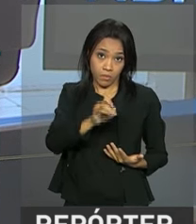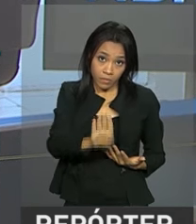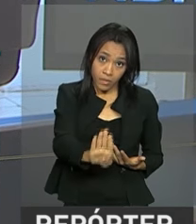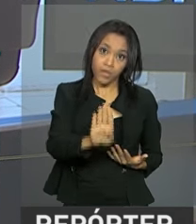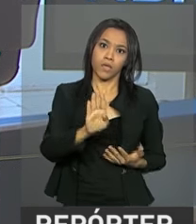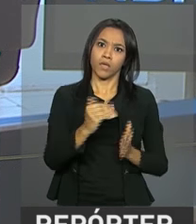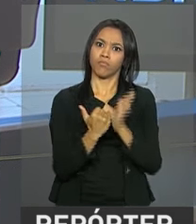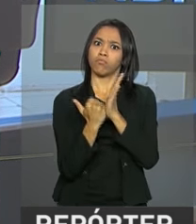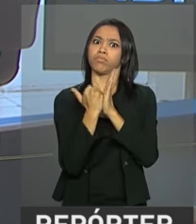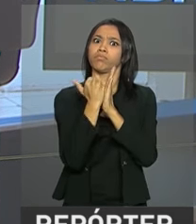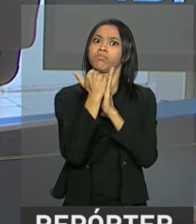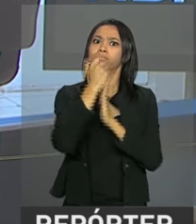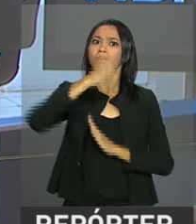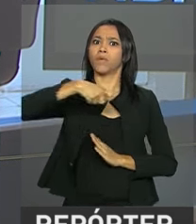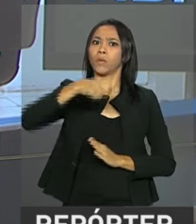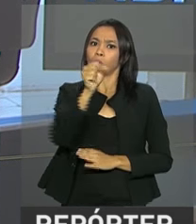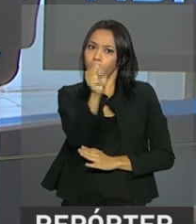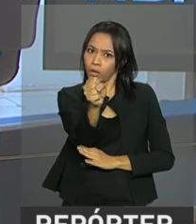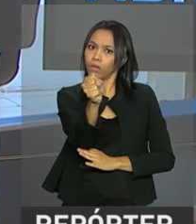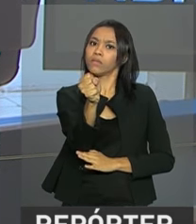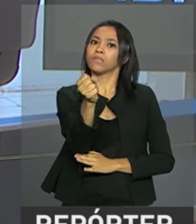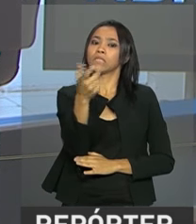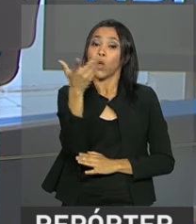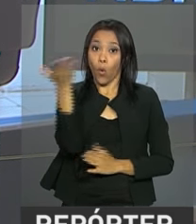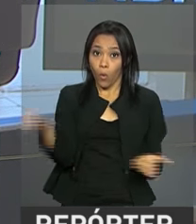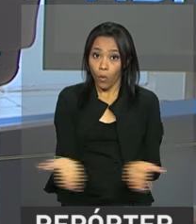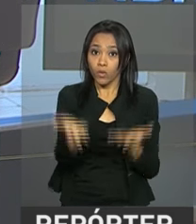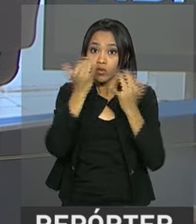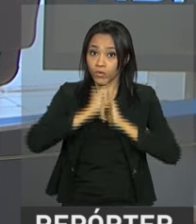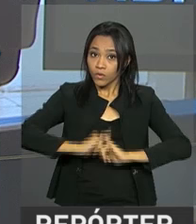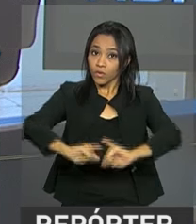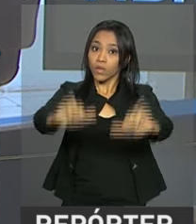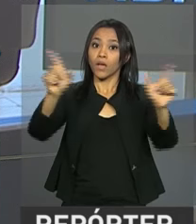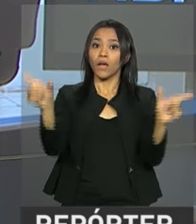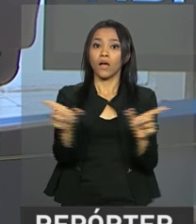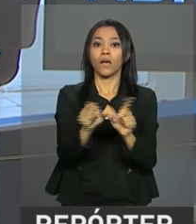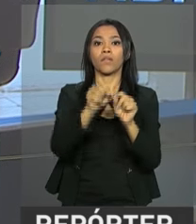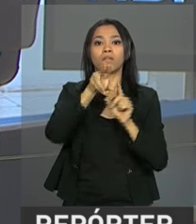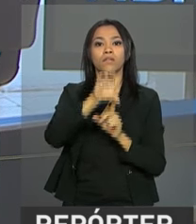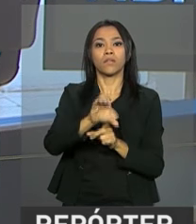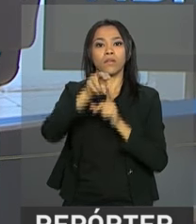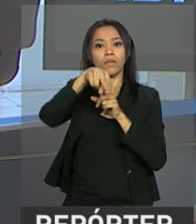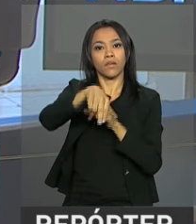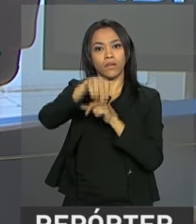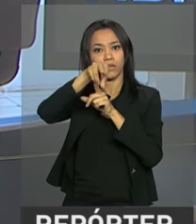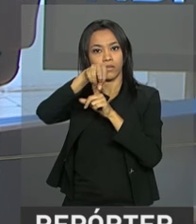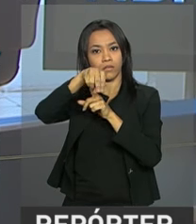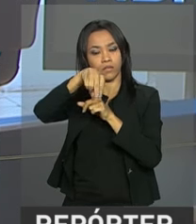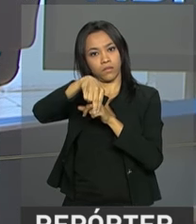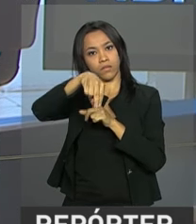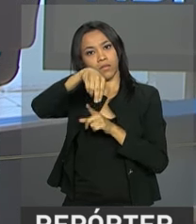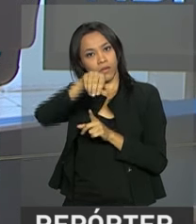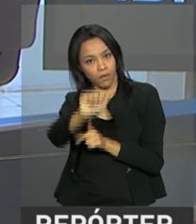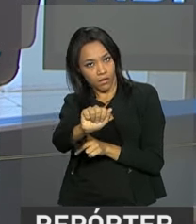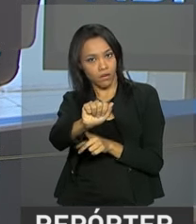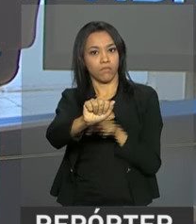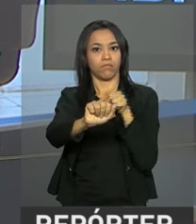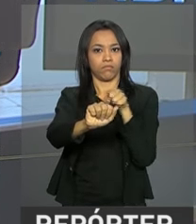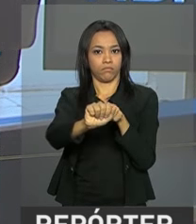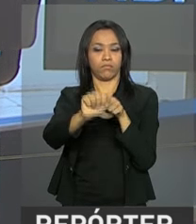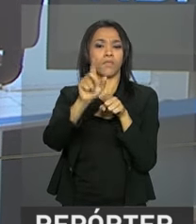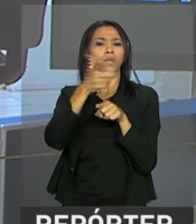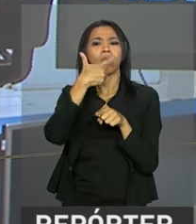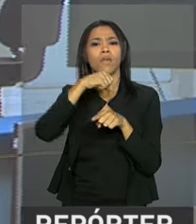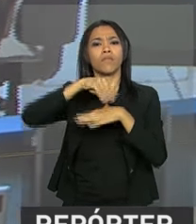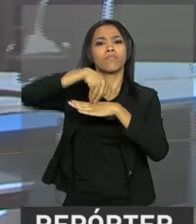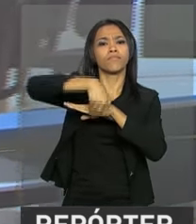primeiros 8 meses do ano. O dado foi divulgado hoje pela Confederação da Agricultura e Pecuária do Brasil, CNA. Quem